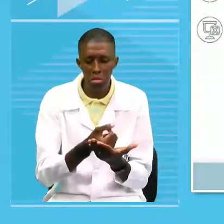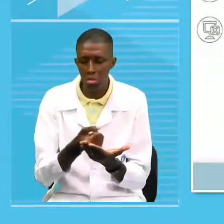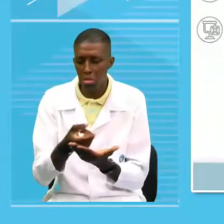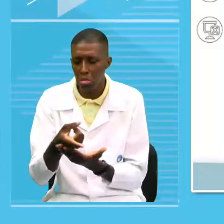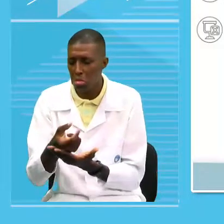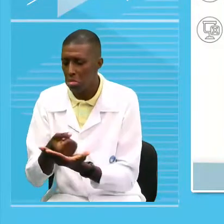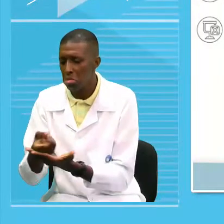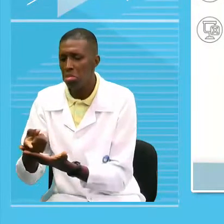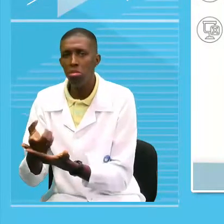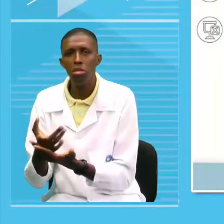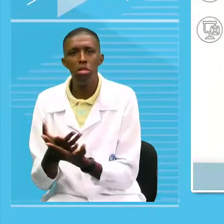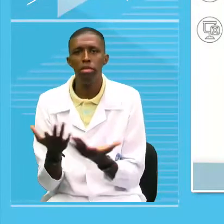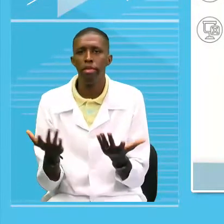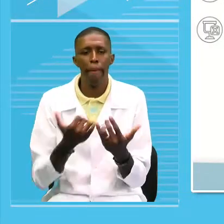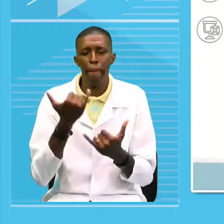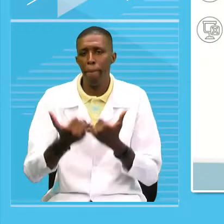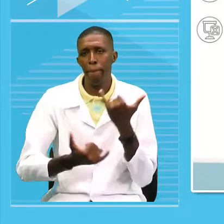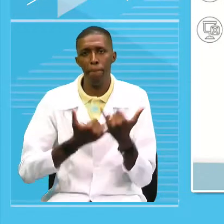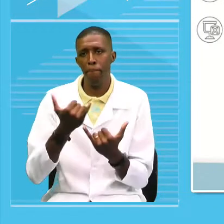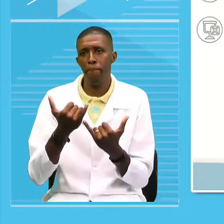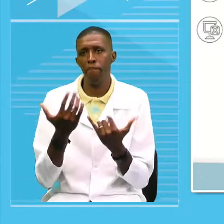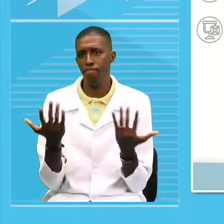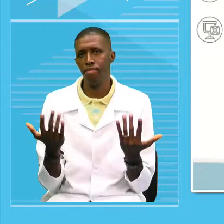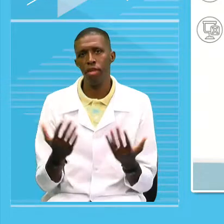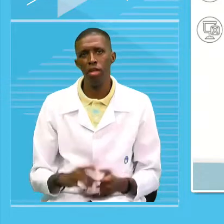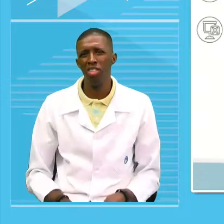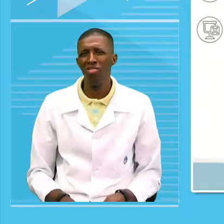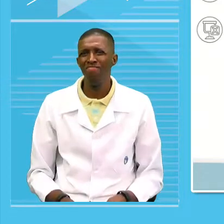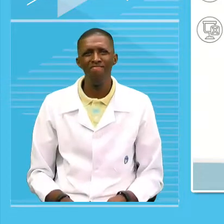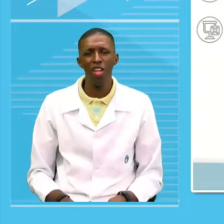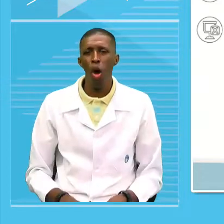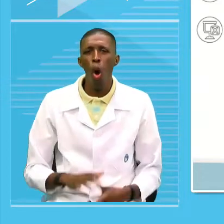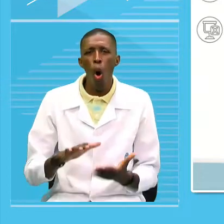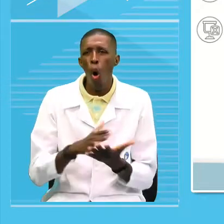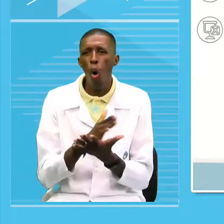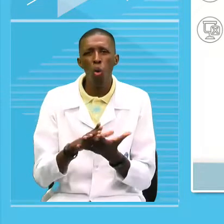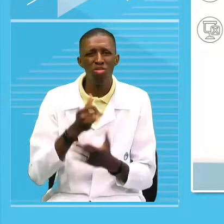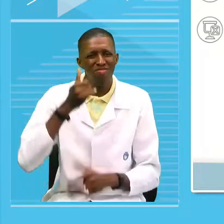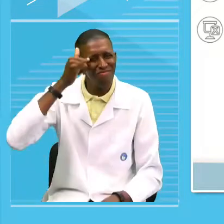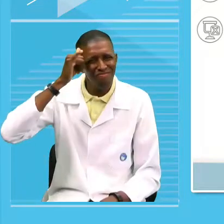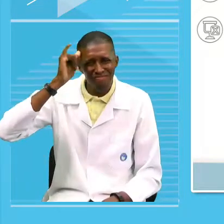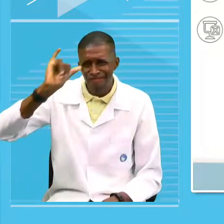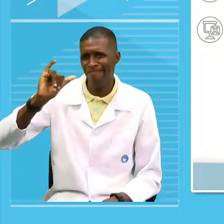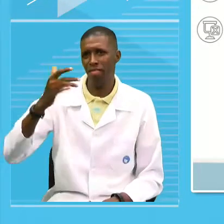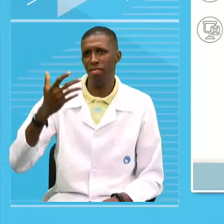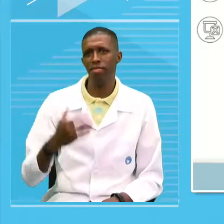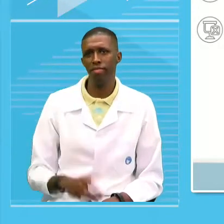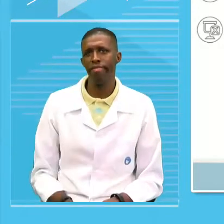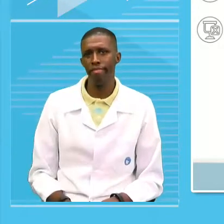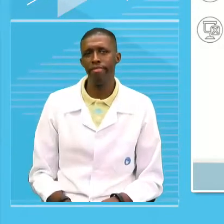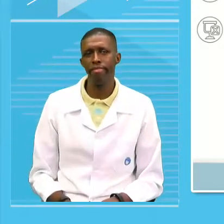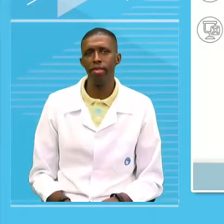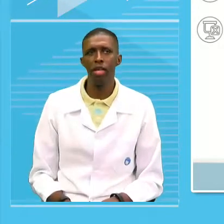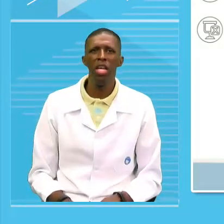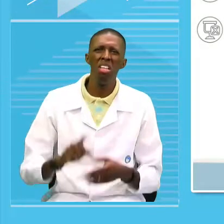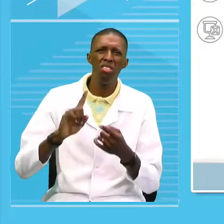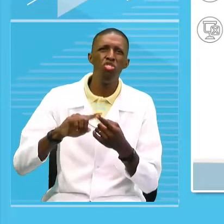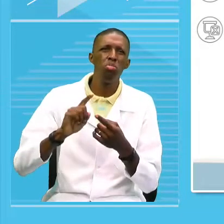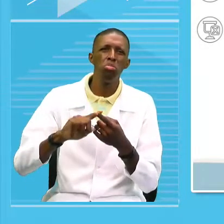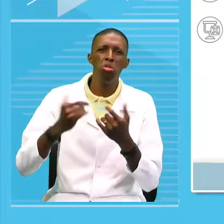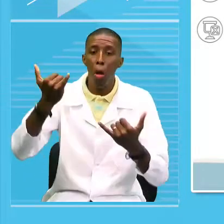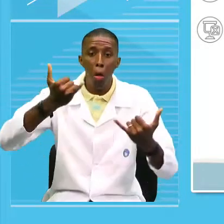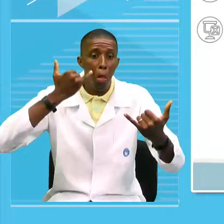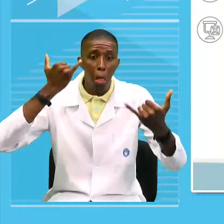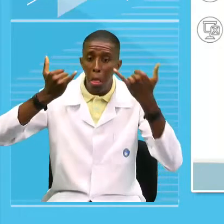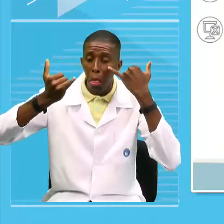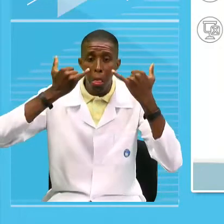então tu tem informação no celular na televisão aí tem uma poluição sonora e às vezes tu tem que trabalhar tem